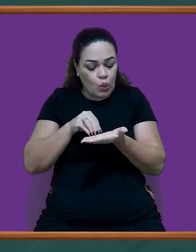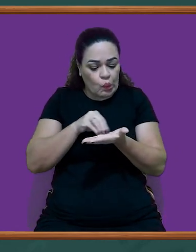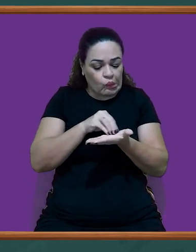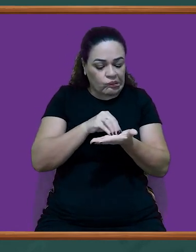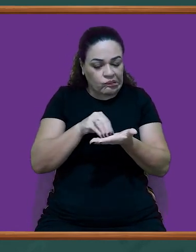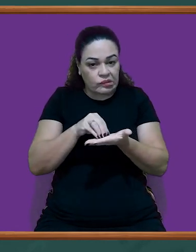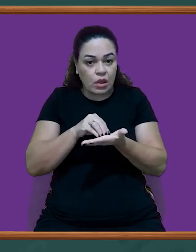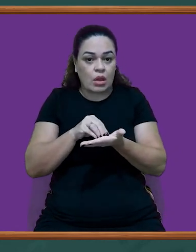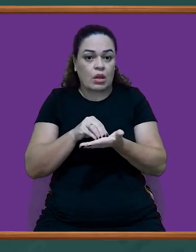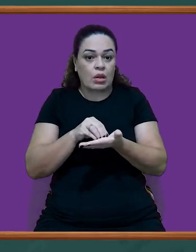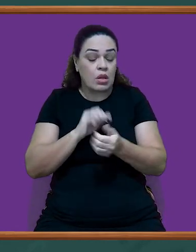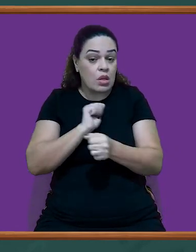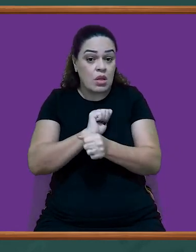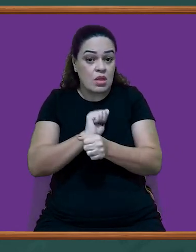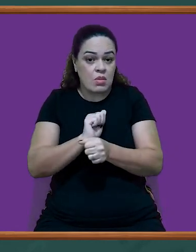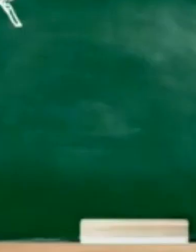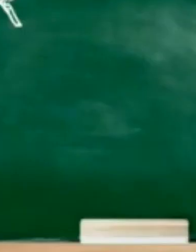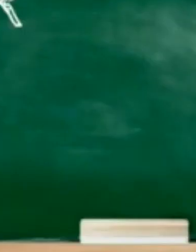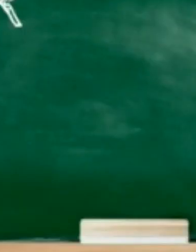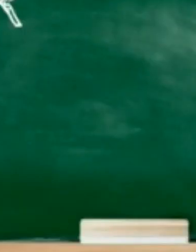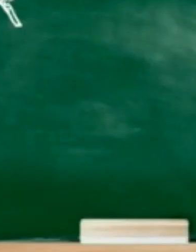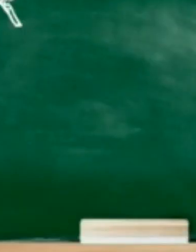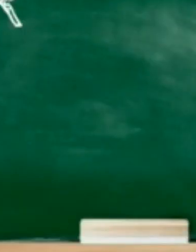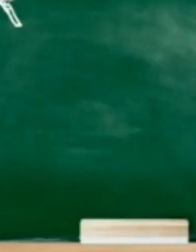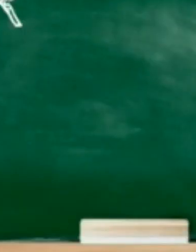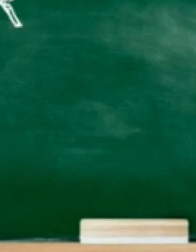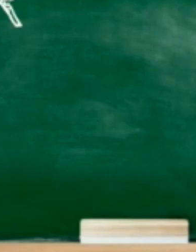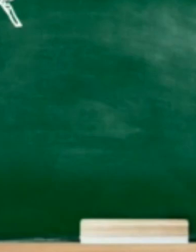próximo lance para fazer o rock